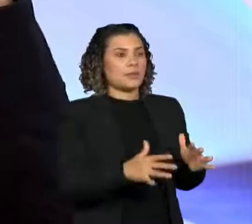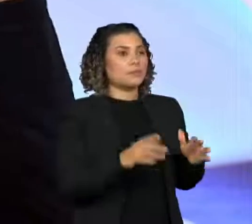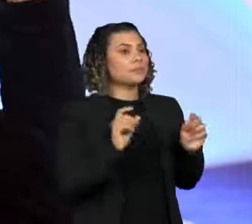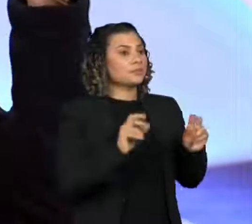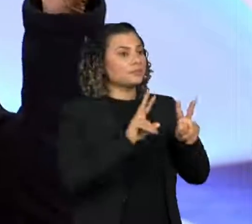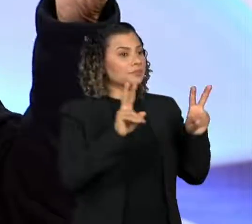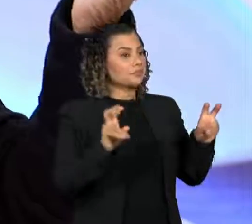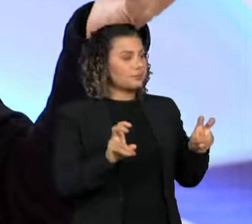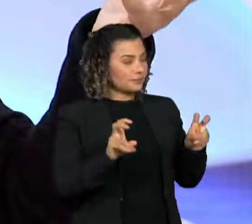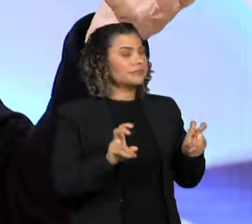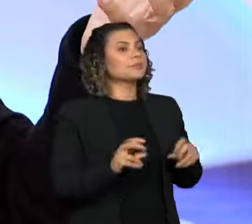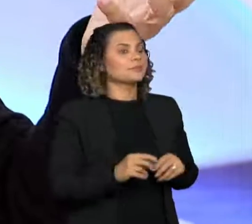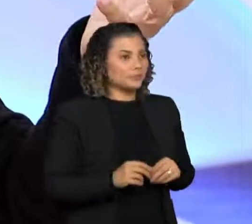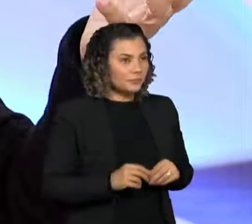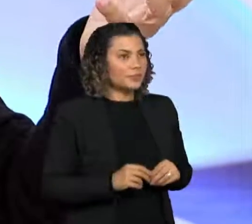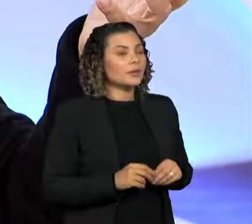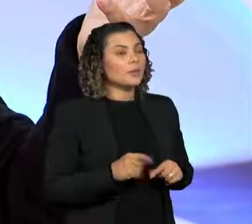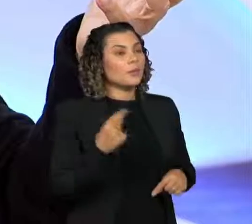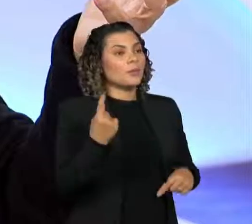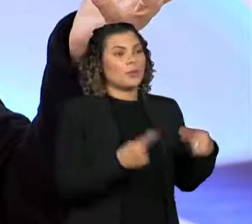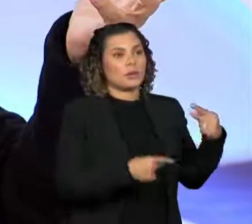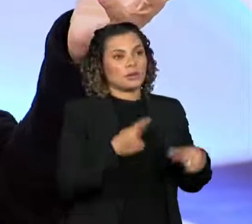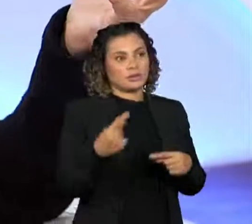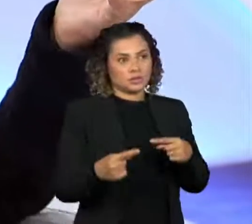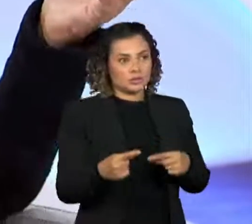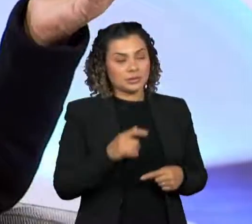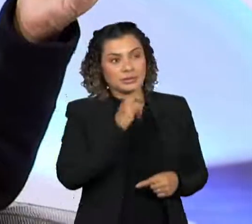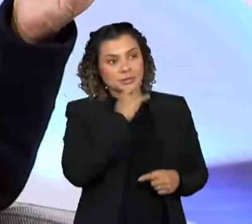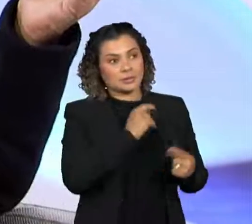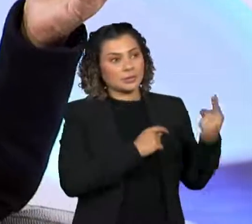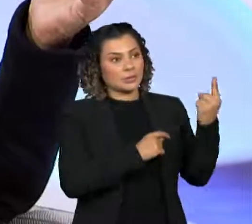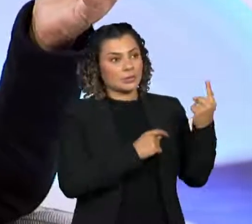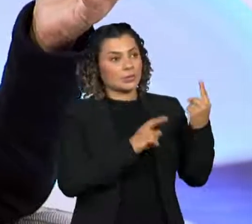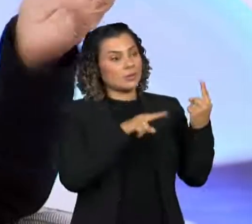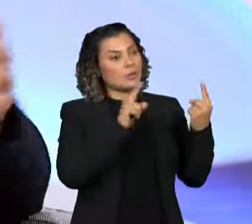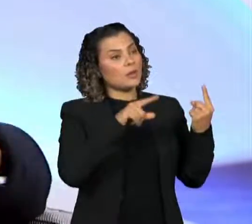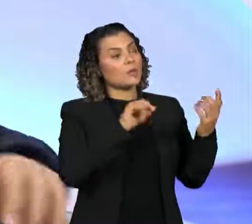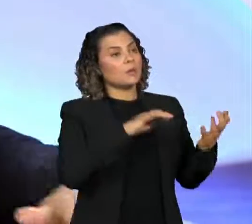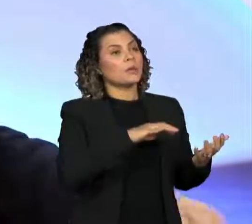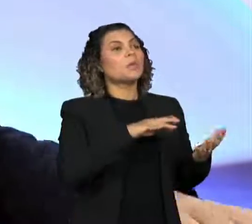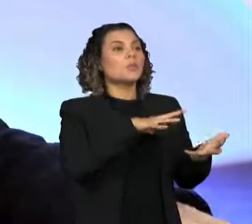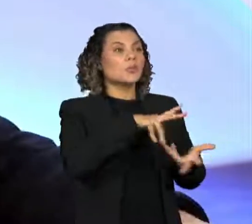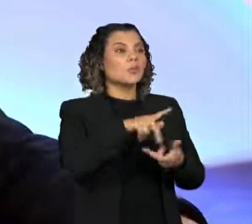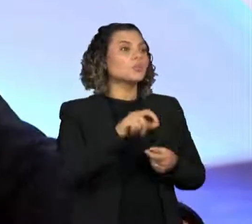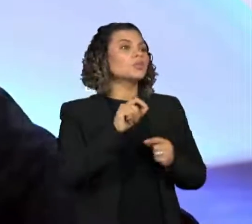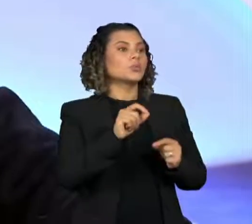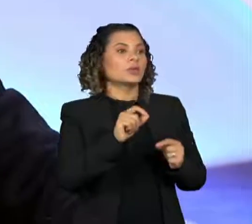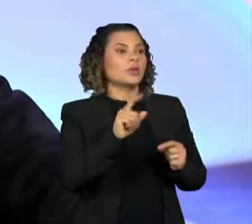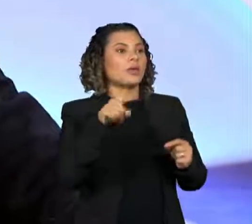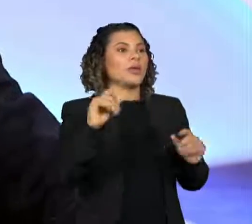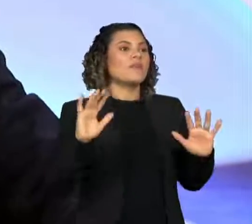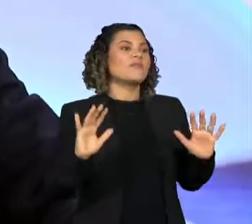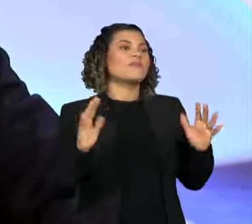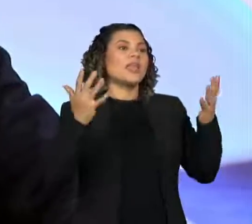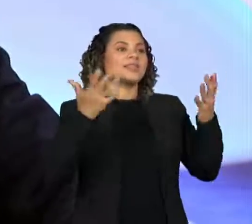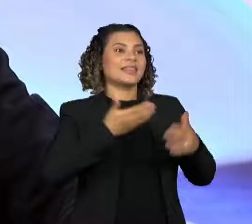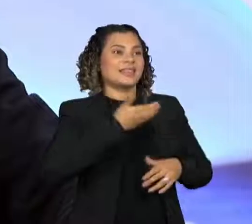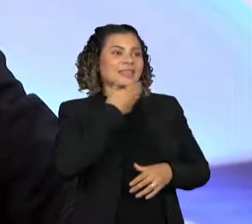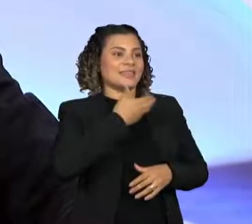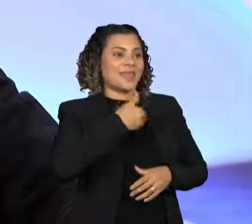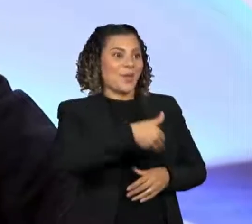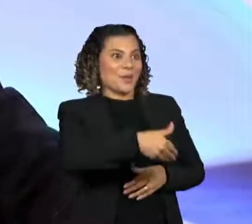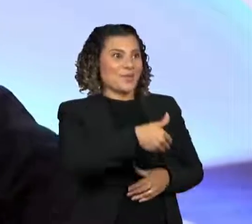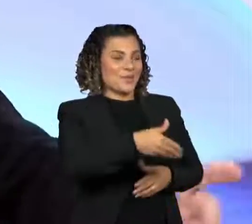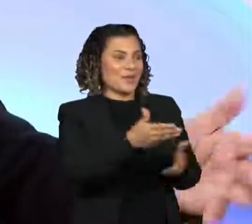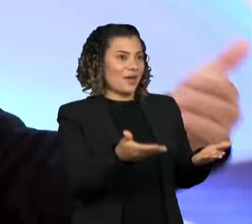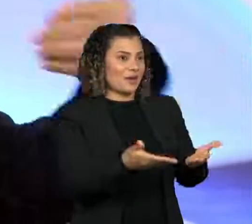se você imagina a questão política. O primeiro deles é a Copa do Mundo. O segundo deles são as festas natalinas que vêm